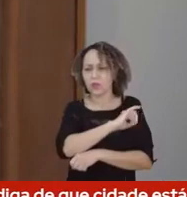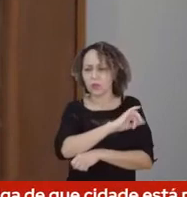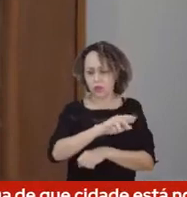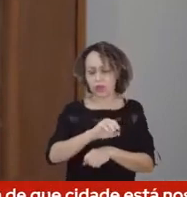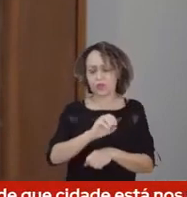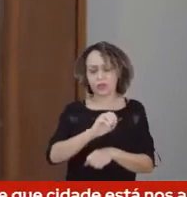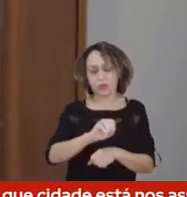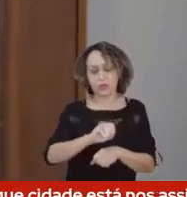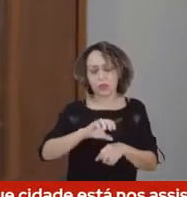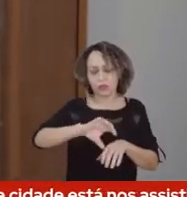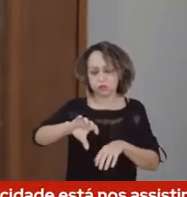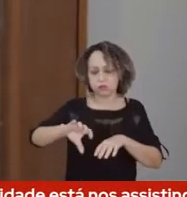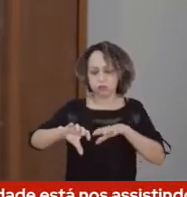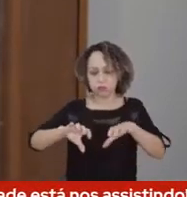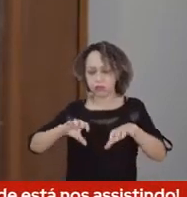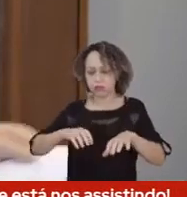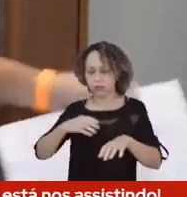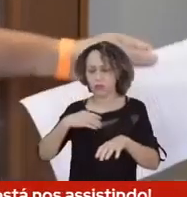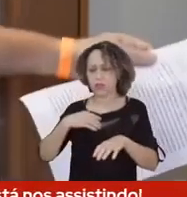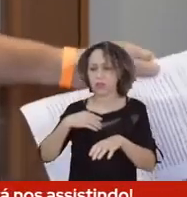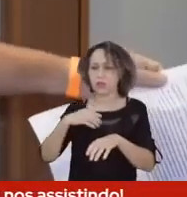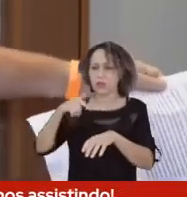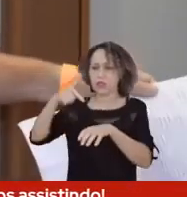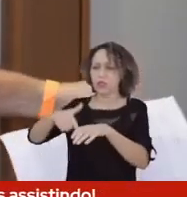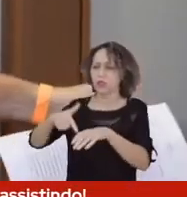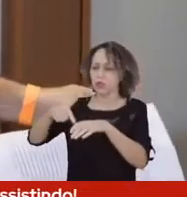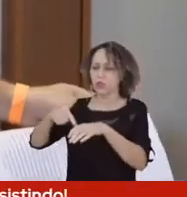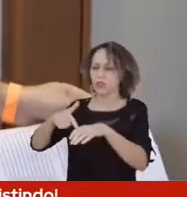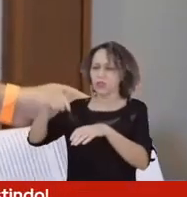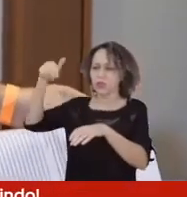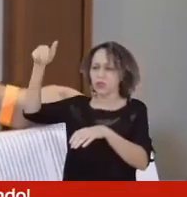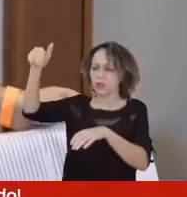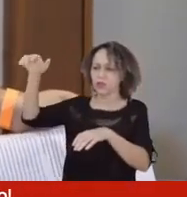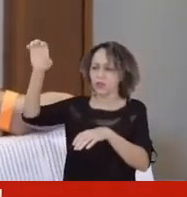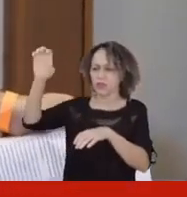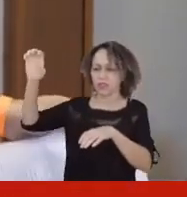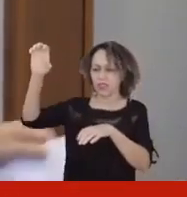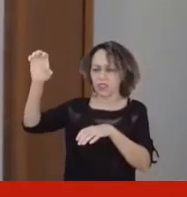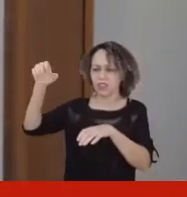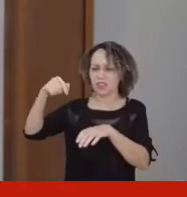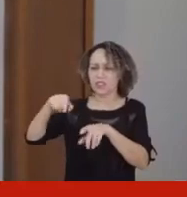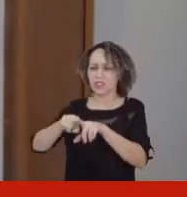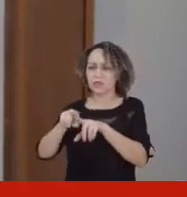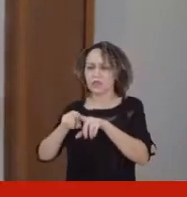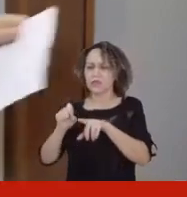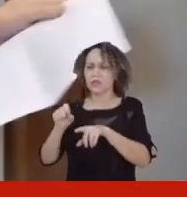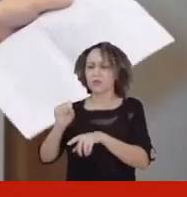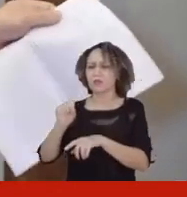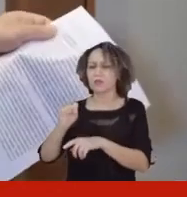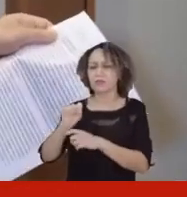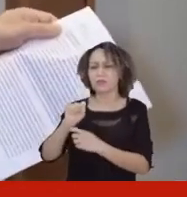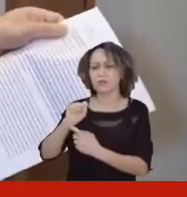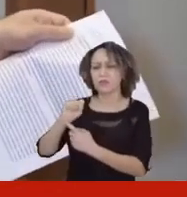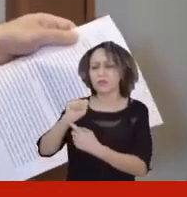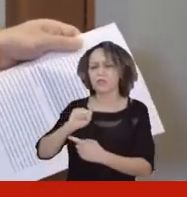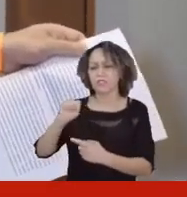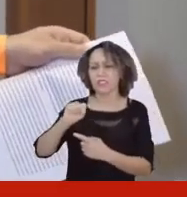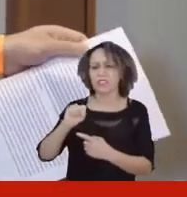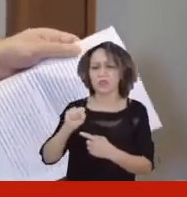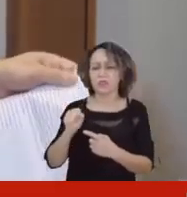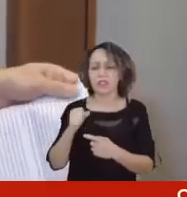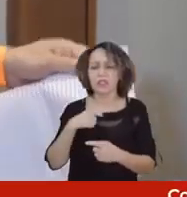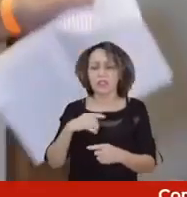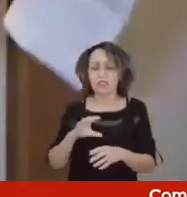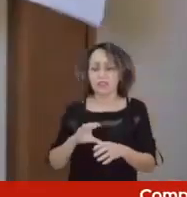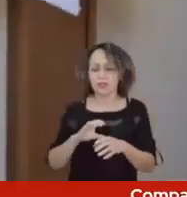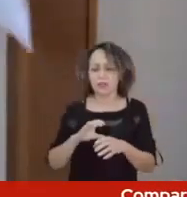para o Nordeste, ali para a região de Sergipe, e também para a bacia de Santos, onde os campos que a Petrobras tinha adquirido na